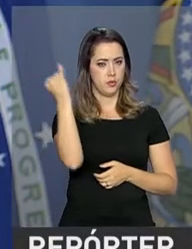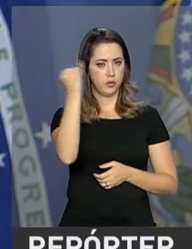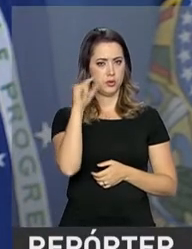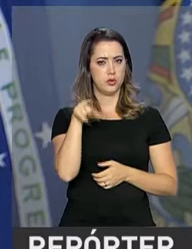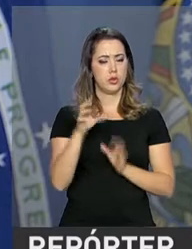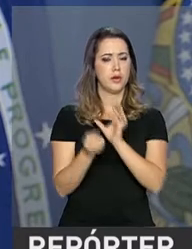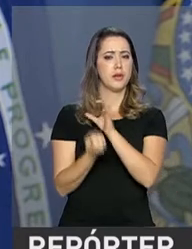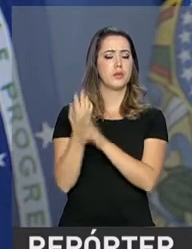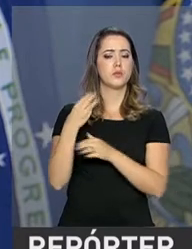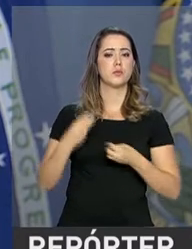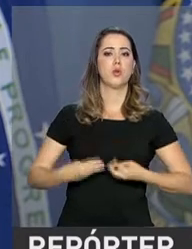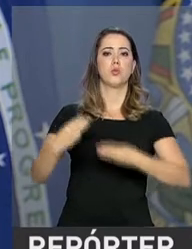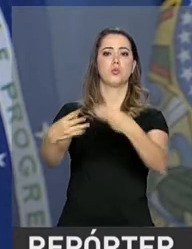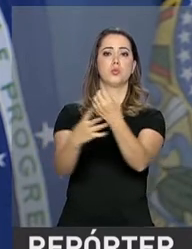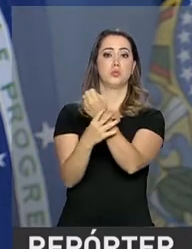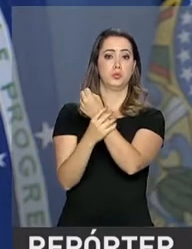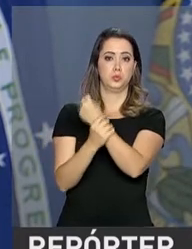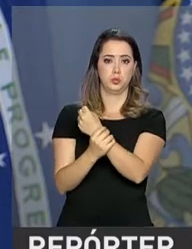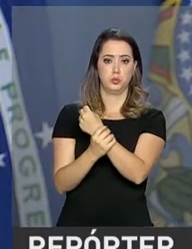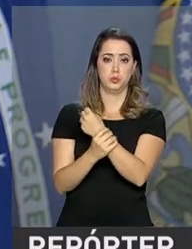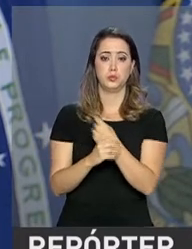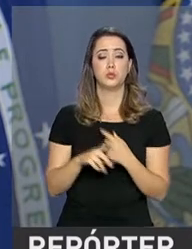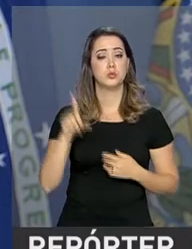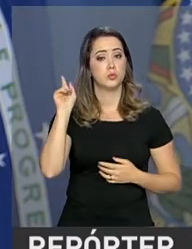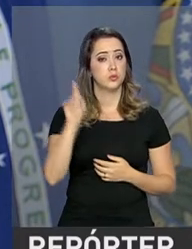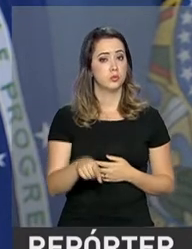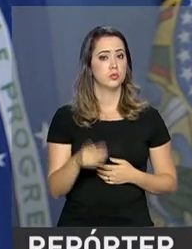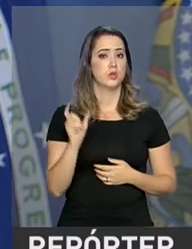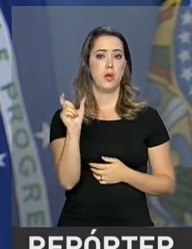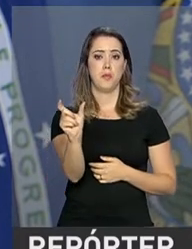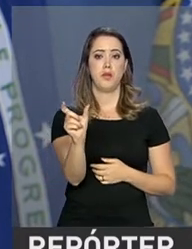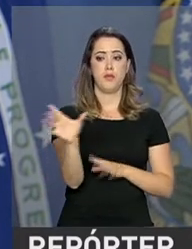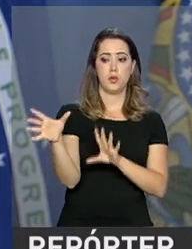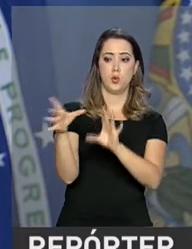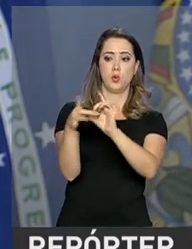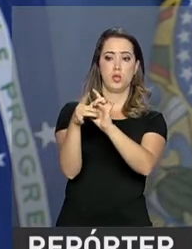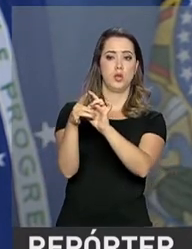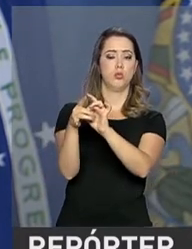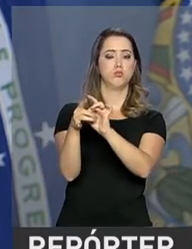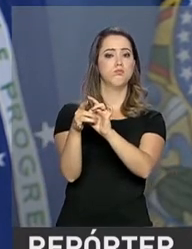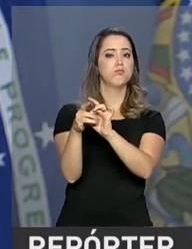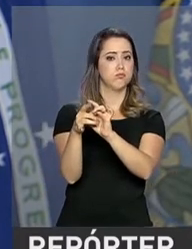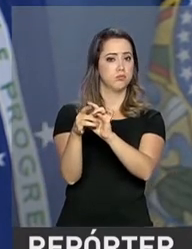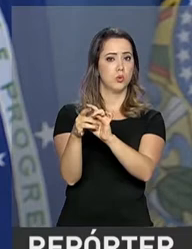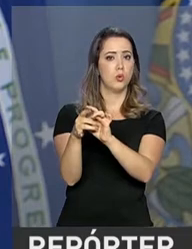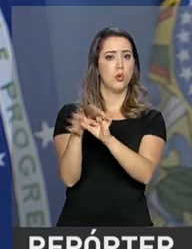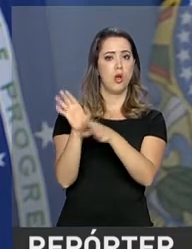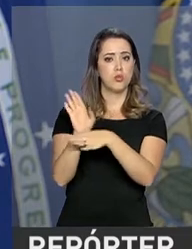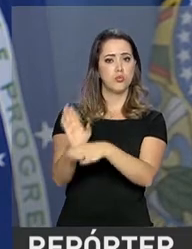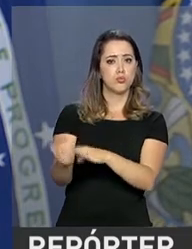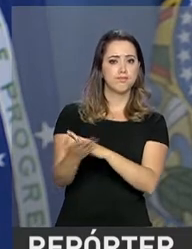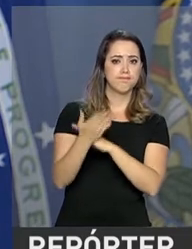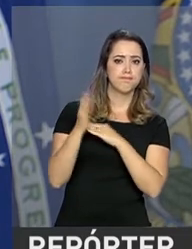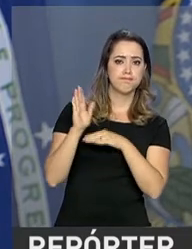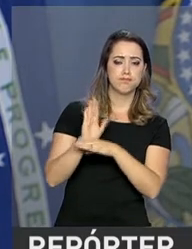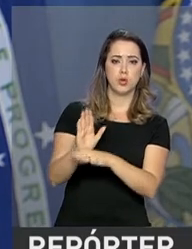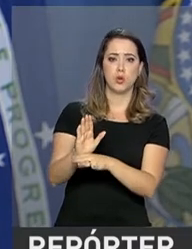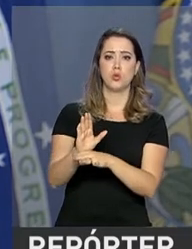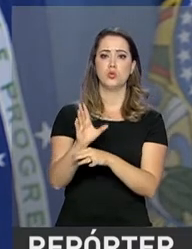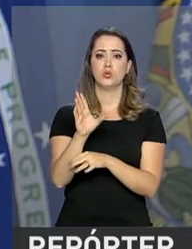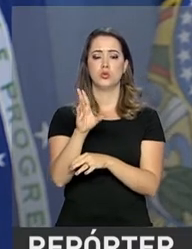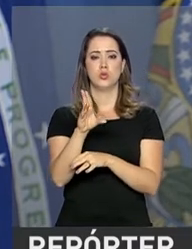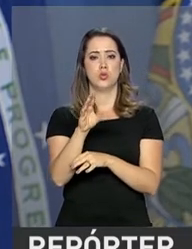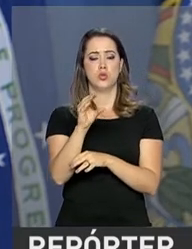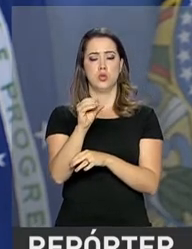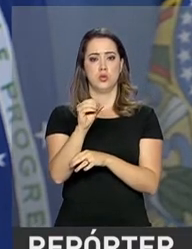criação do ministério da segurança pública é a palavra integração integração e cooperação porque na verdade ao